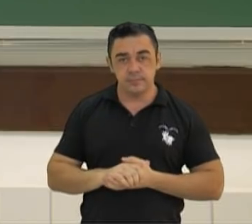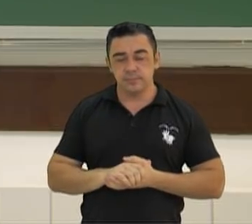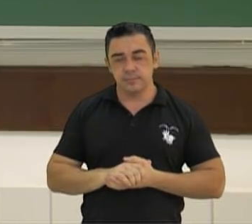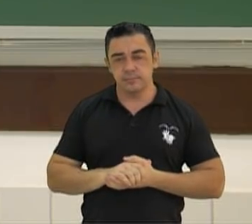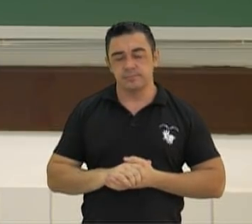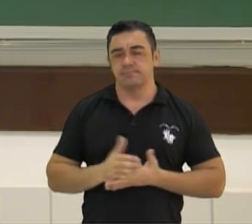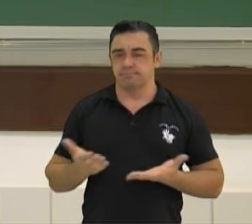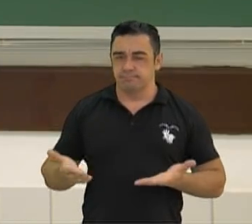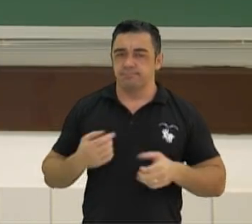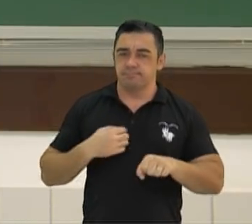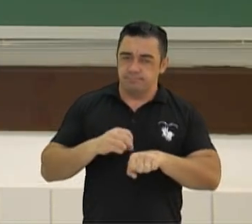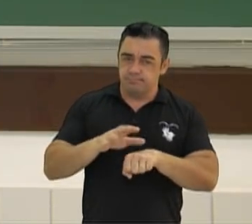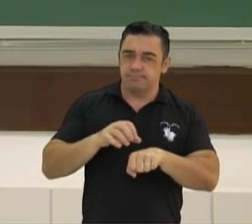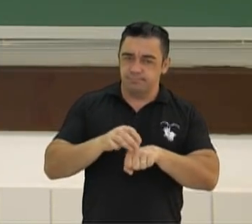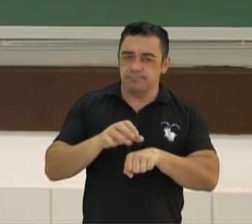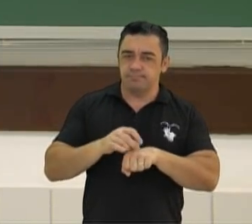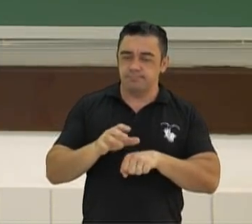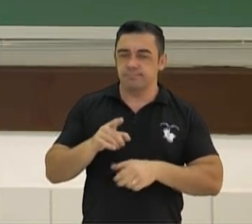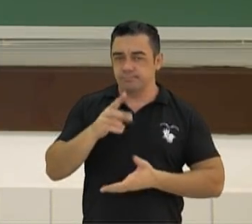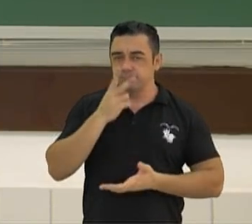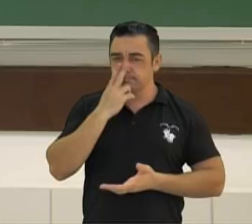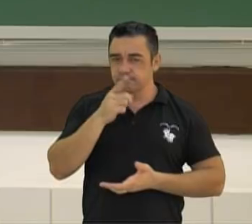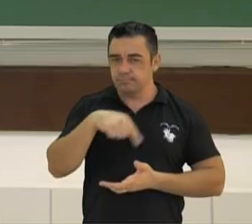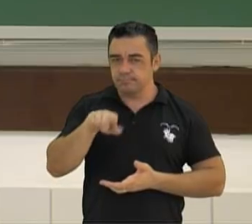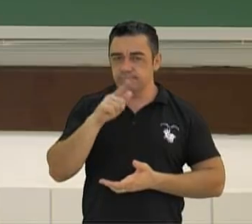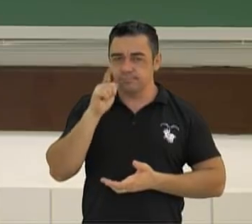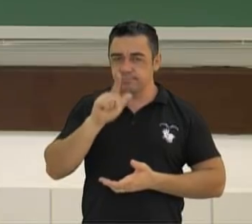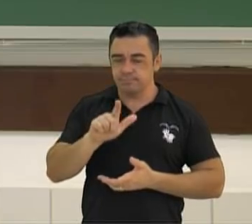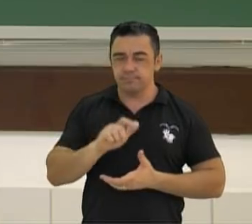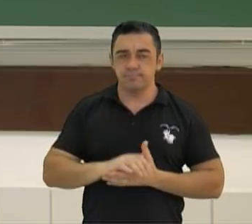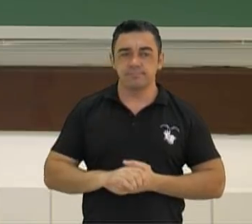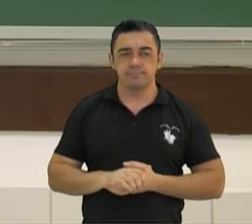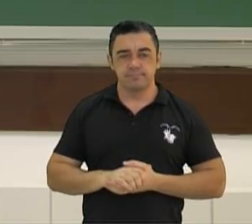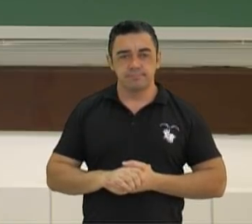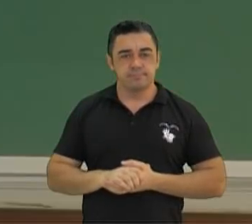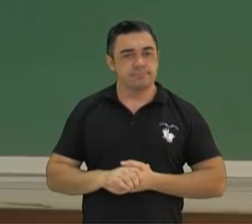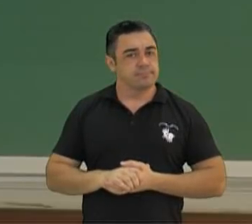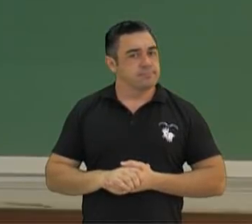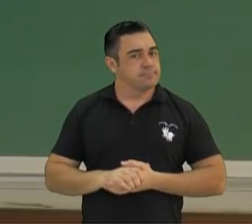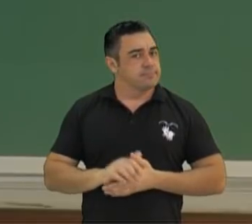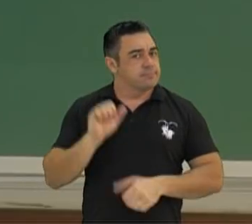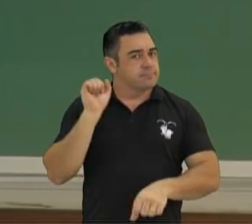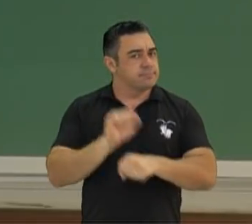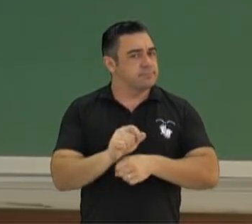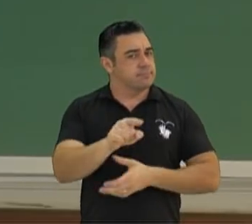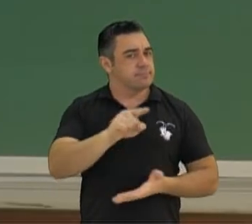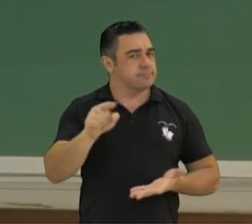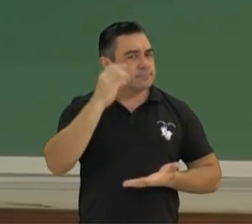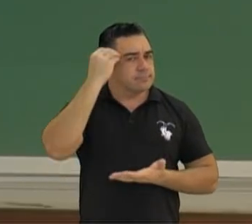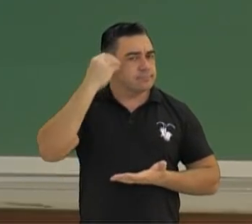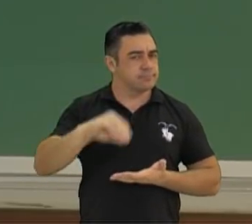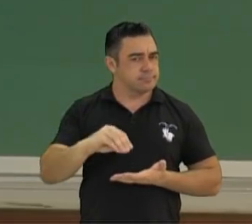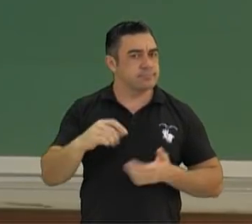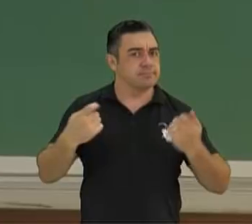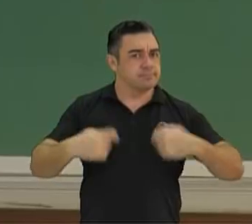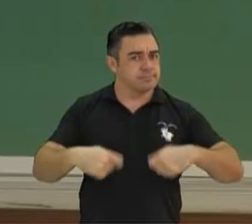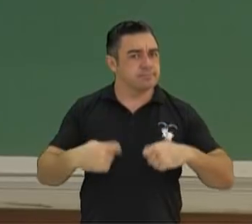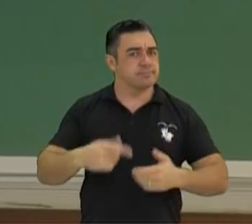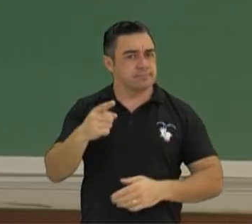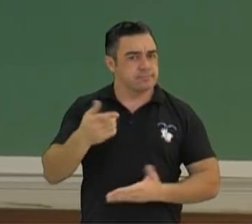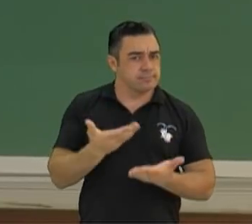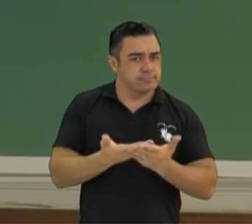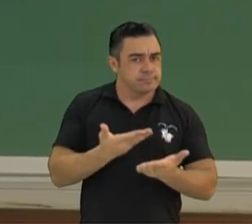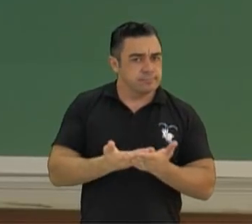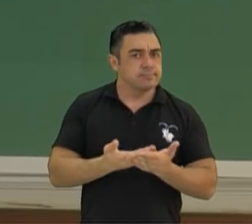Com tanta dica assim, acho que conseguiram, né? Para de preguiça aí em casa. Tem que